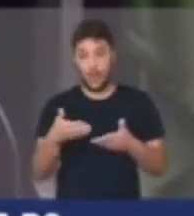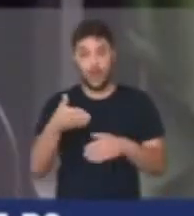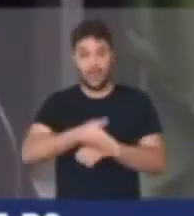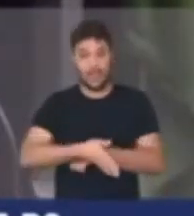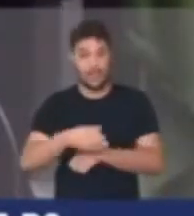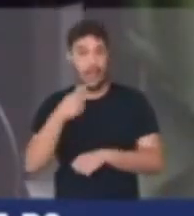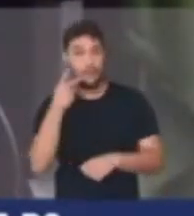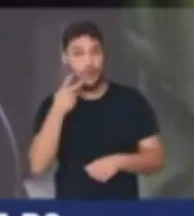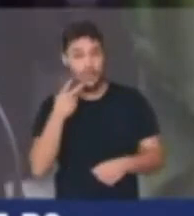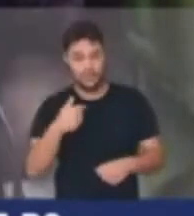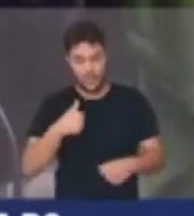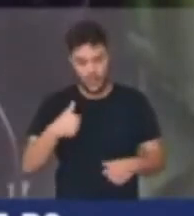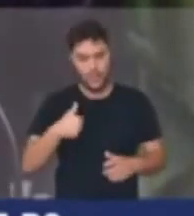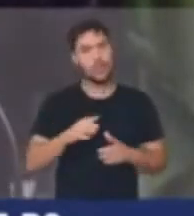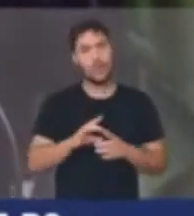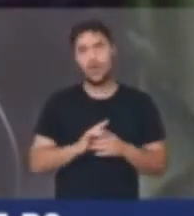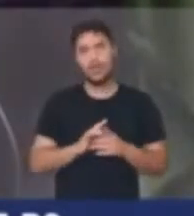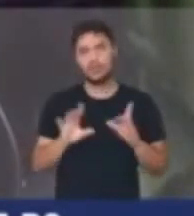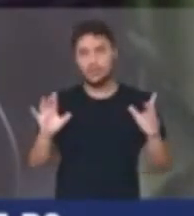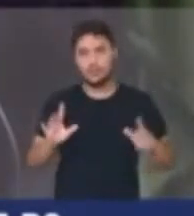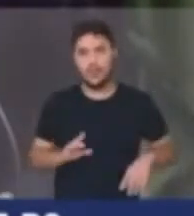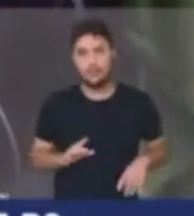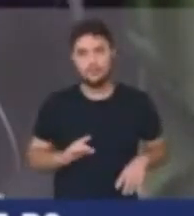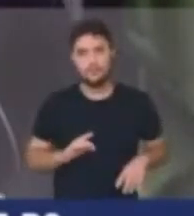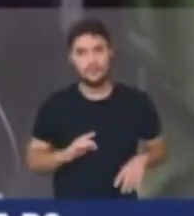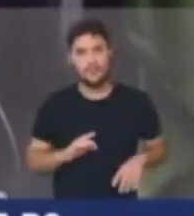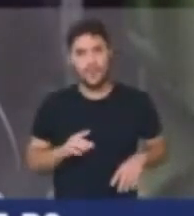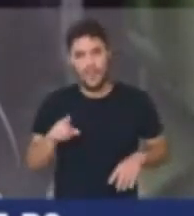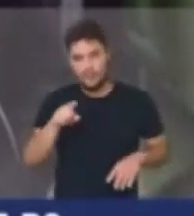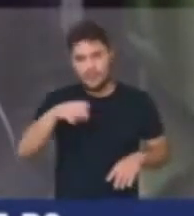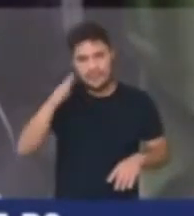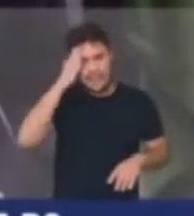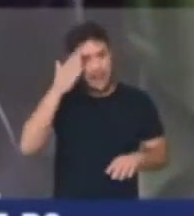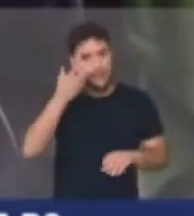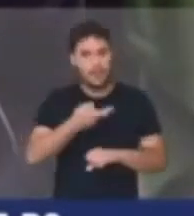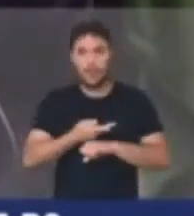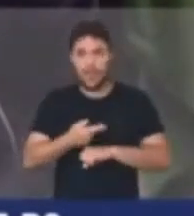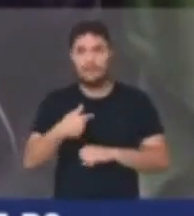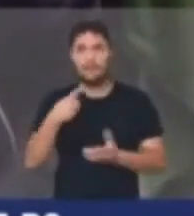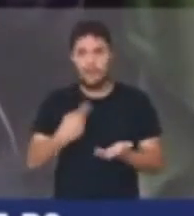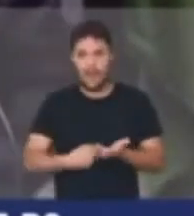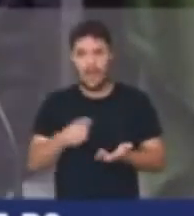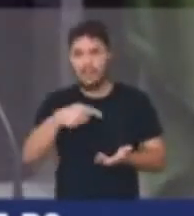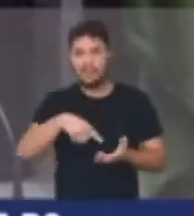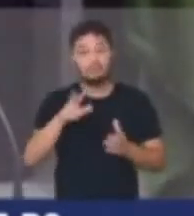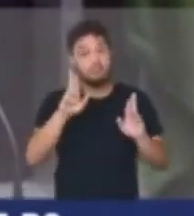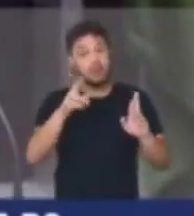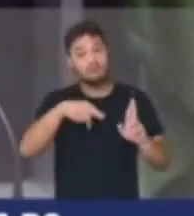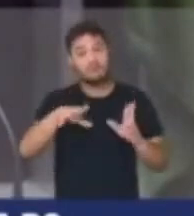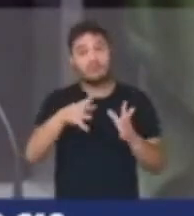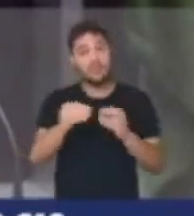Estou à disposição. A mídia sabe como me encontrar. É só marcar e eu espero que vocês não fujam.